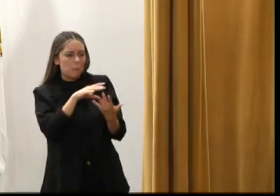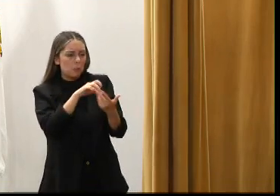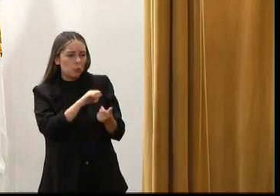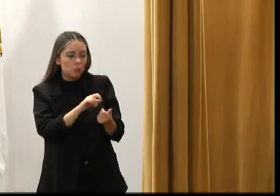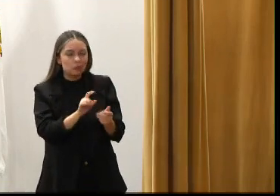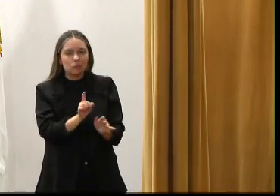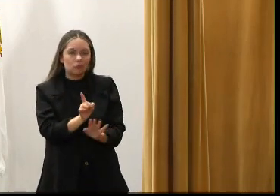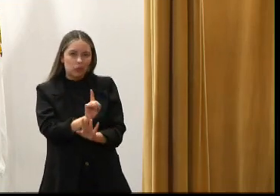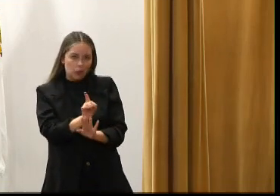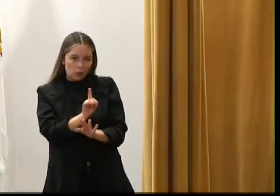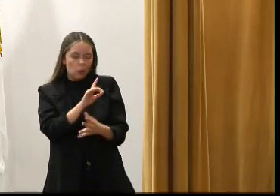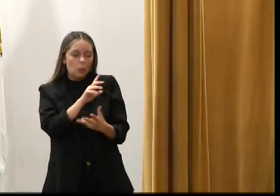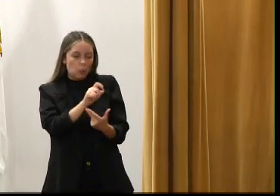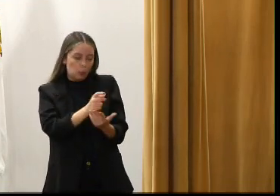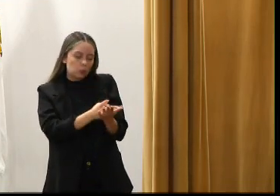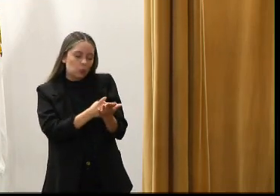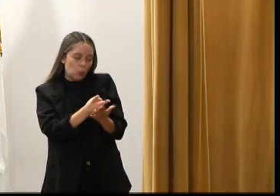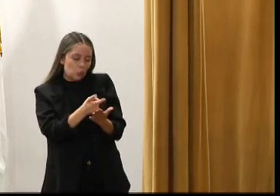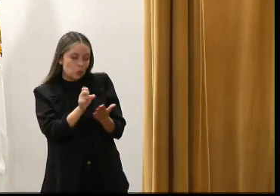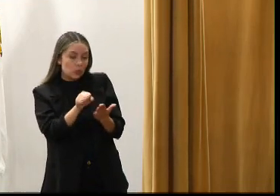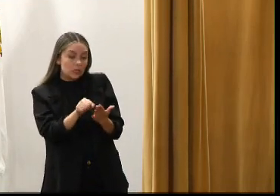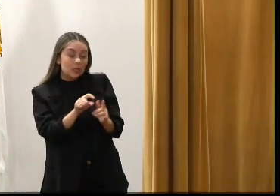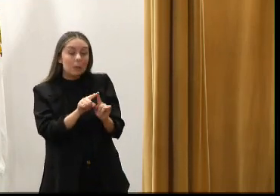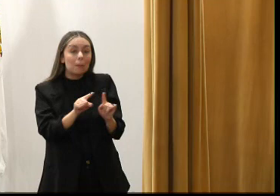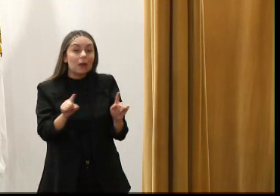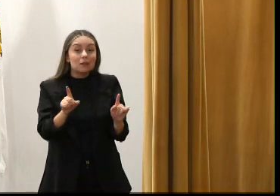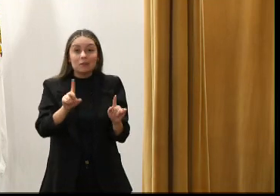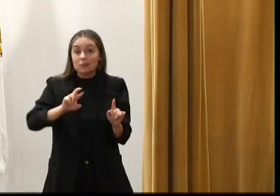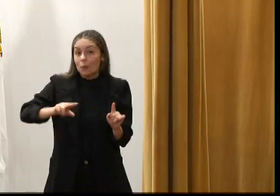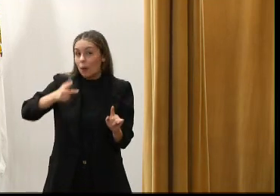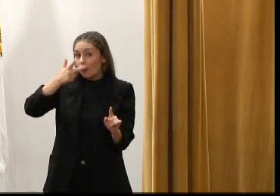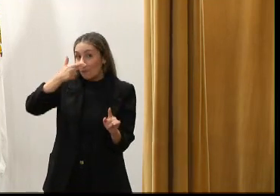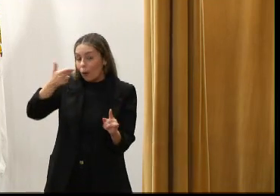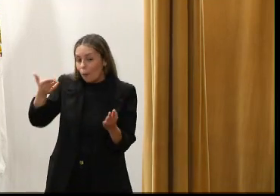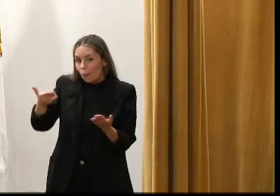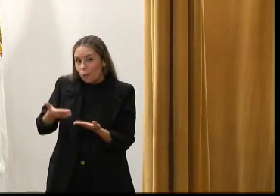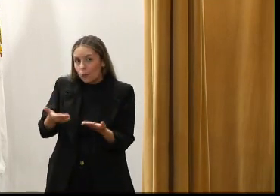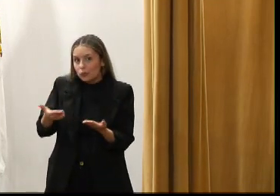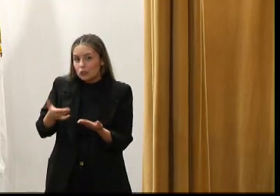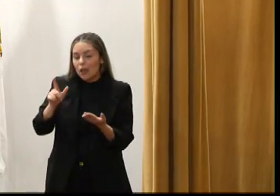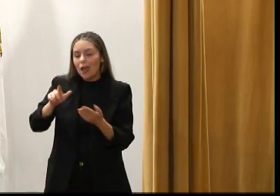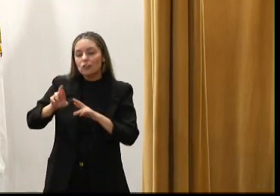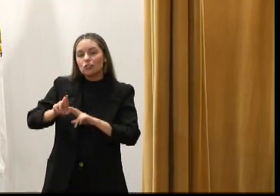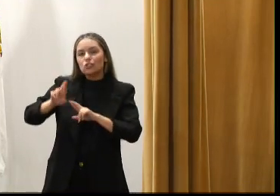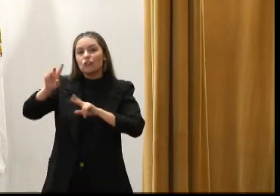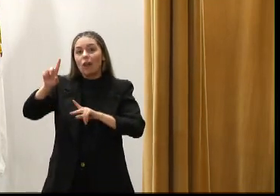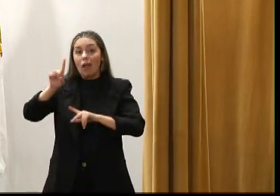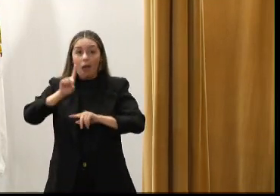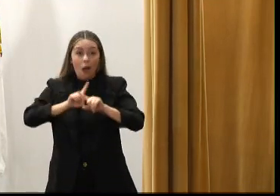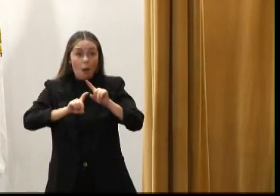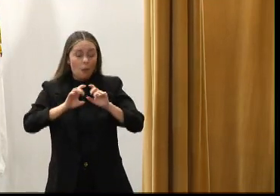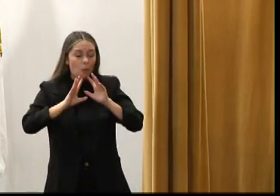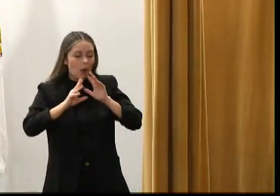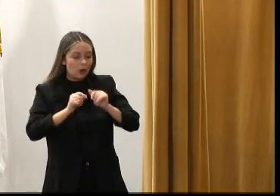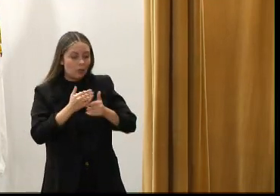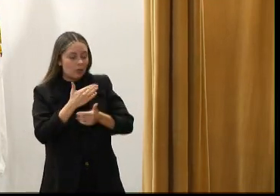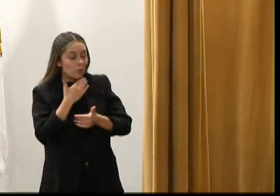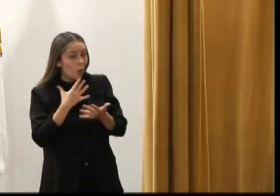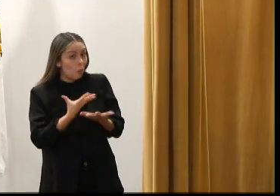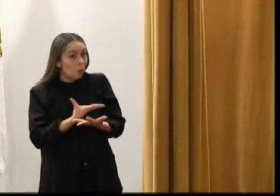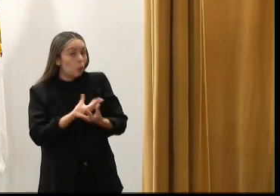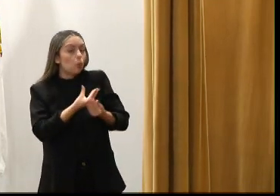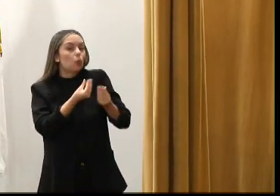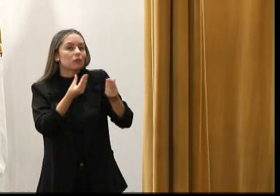lá. Só que não é esse mundo. É um mundo diferente. Algumas espécies vão se perder, muitas espécies